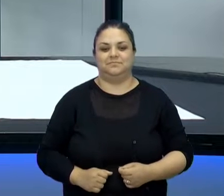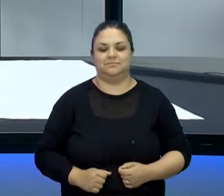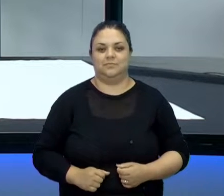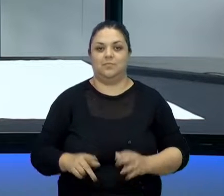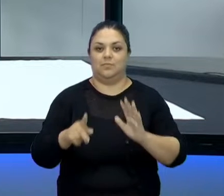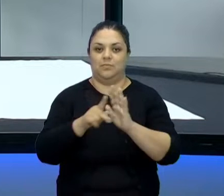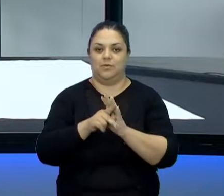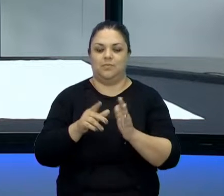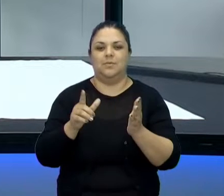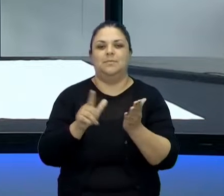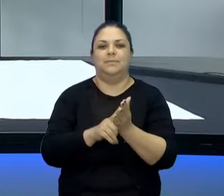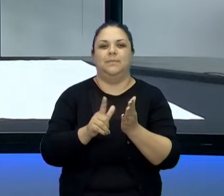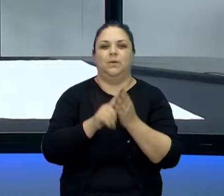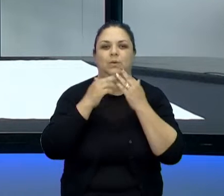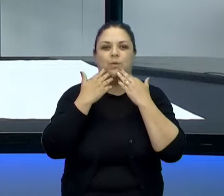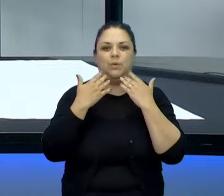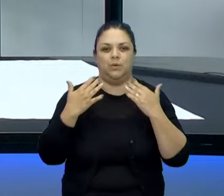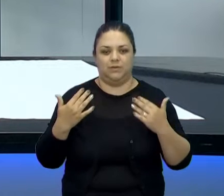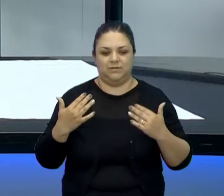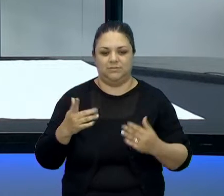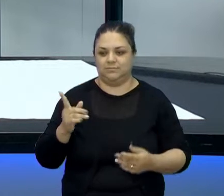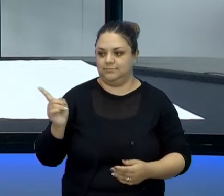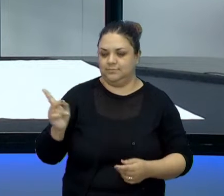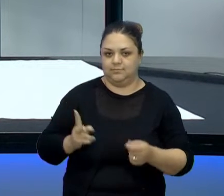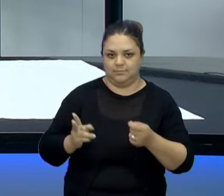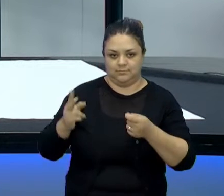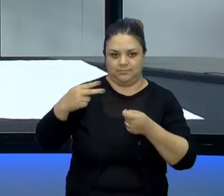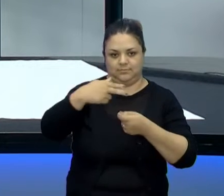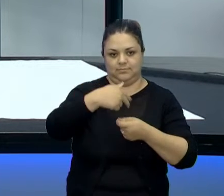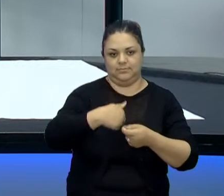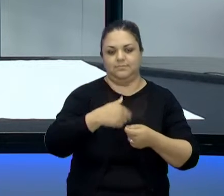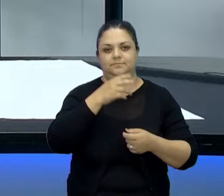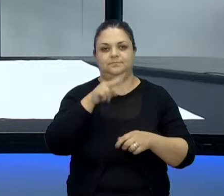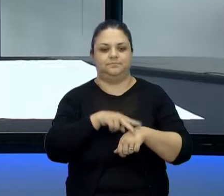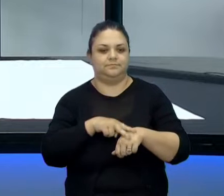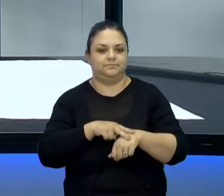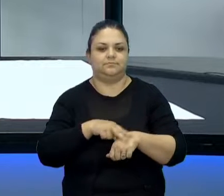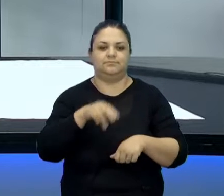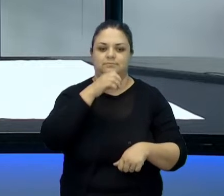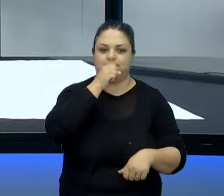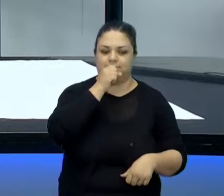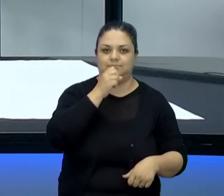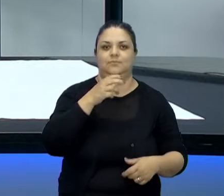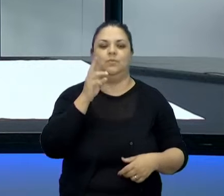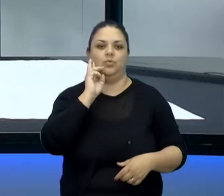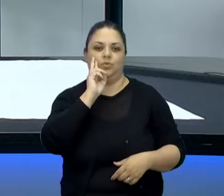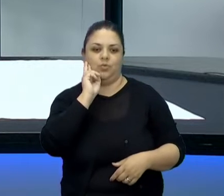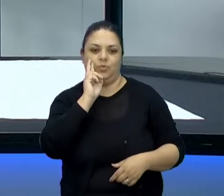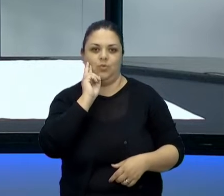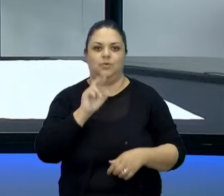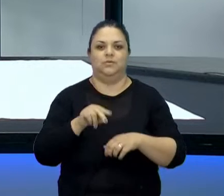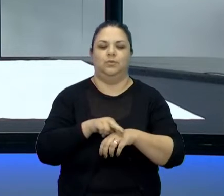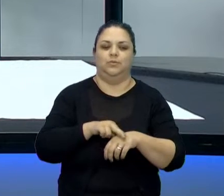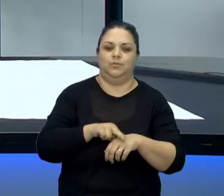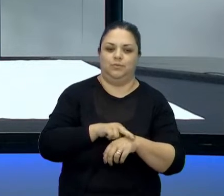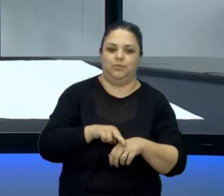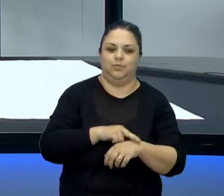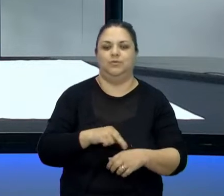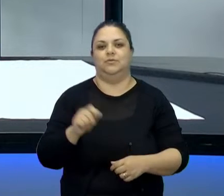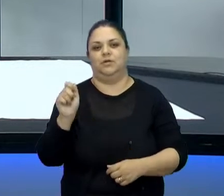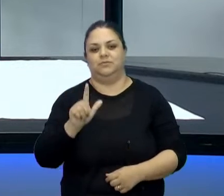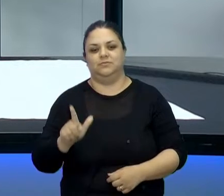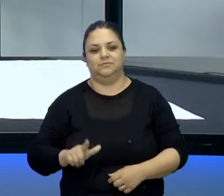set, colorido. Então tem pedaços de papel verde, laranja, rosa, lilás, amarelo, azul,